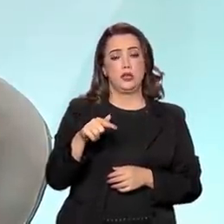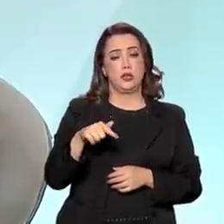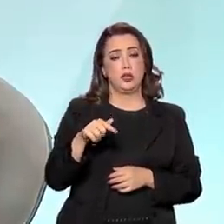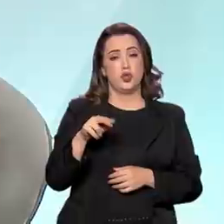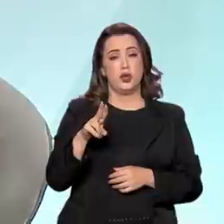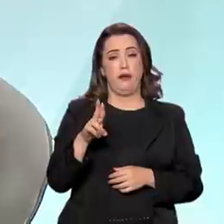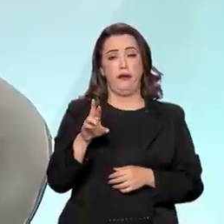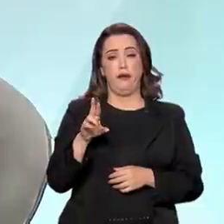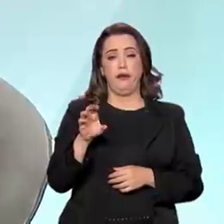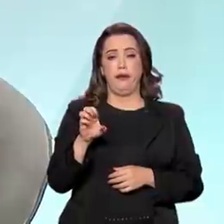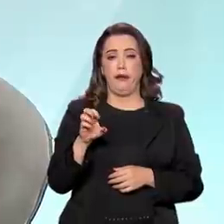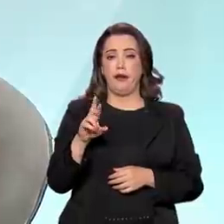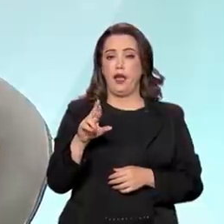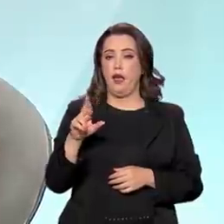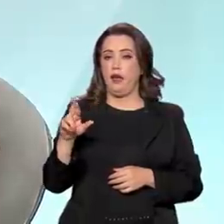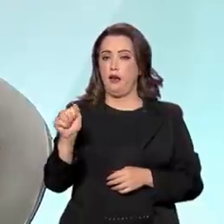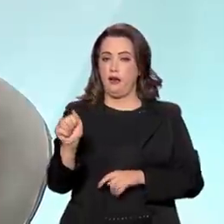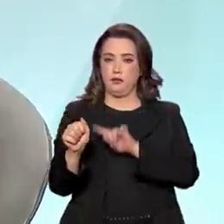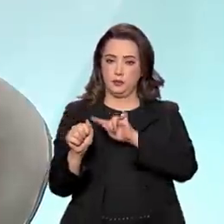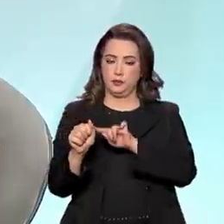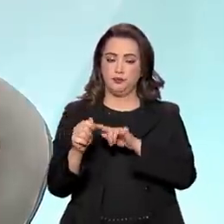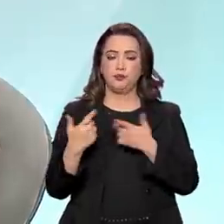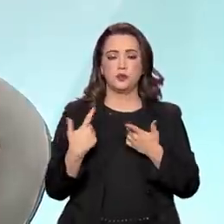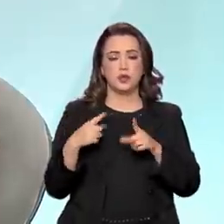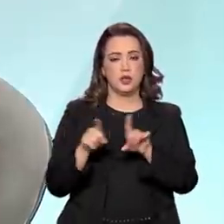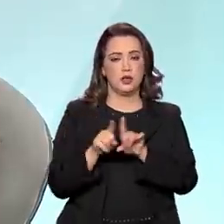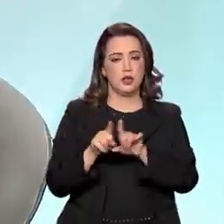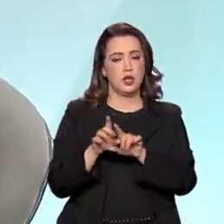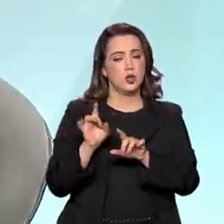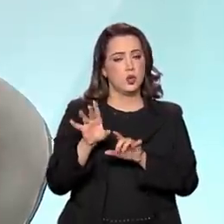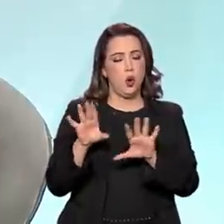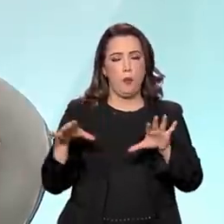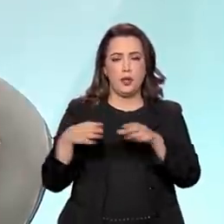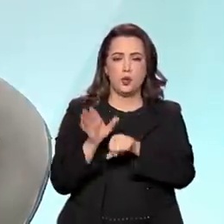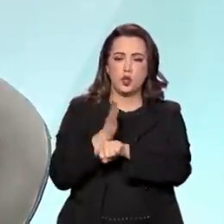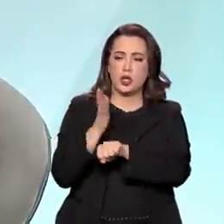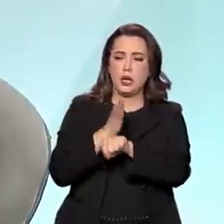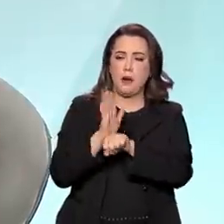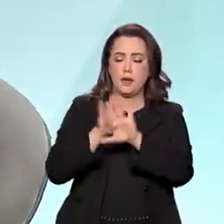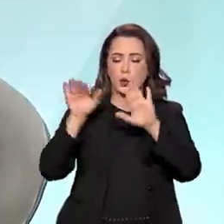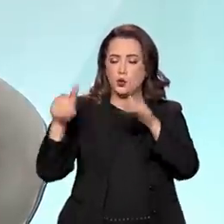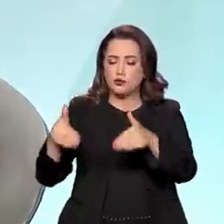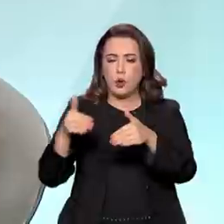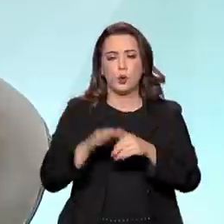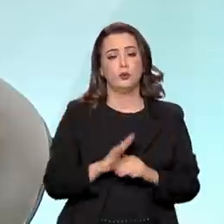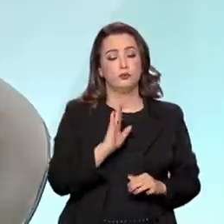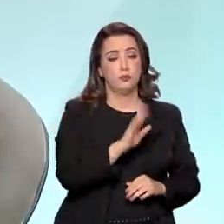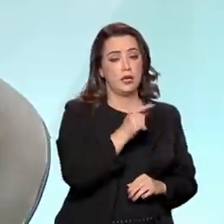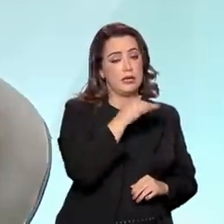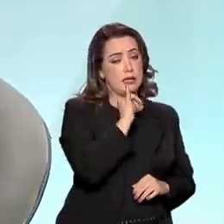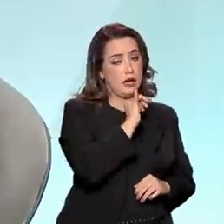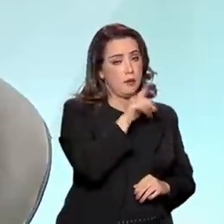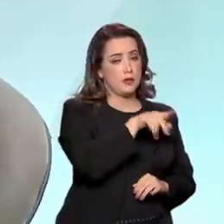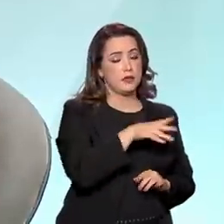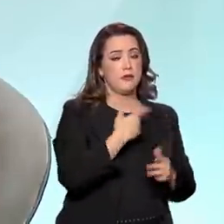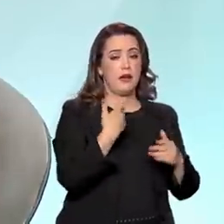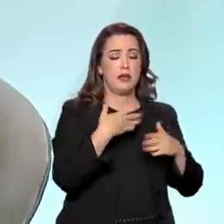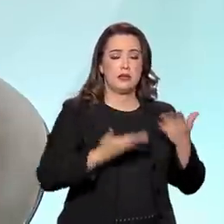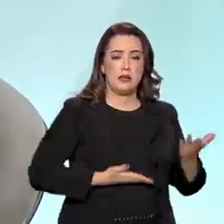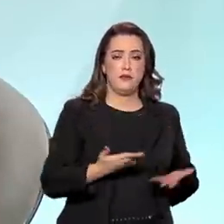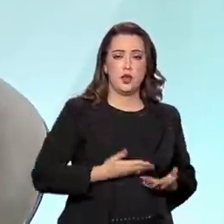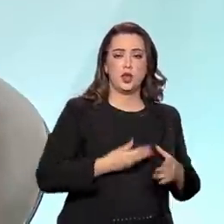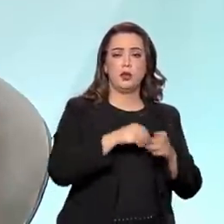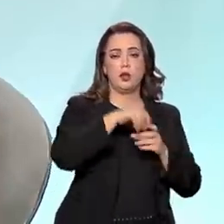operacionais ele também só tem aquela primeira fase ele não tem a qualificação ele vai servir um hospital ele não vai ter aquela instrução